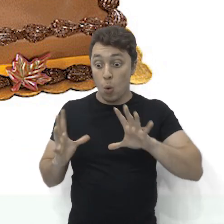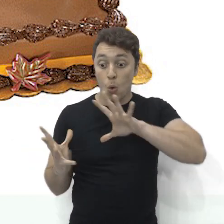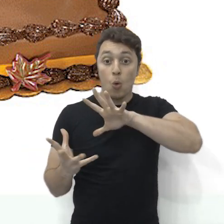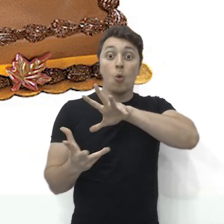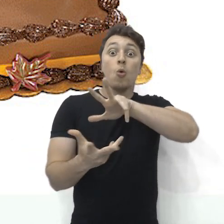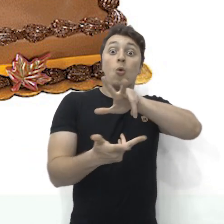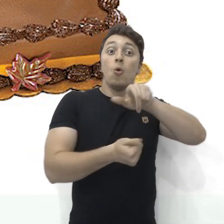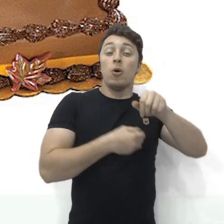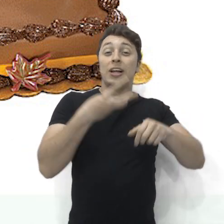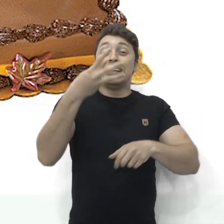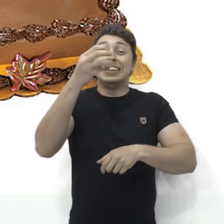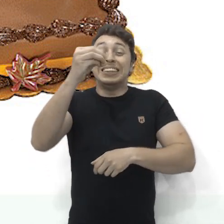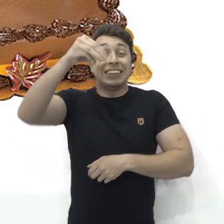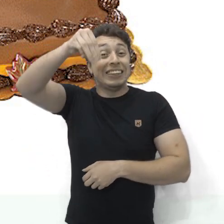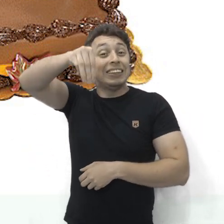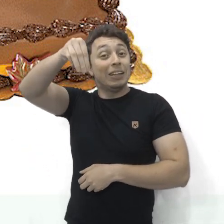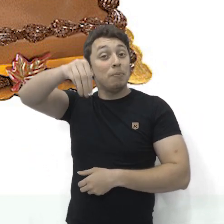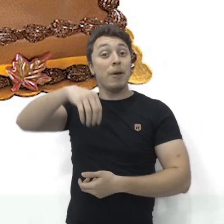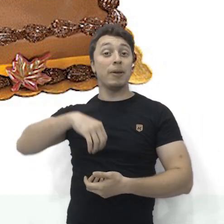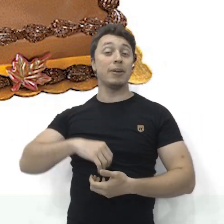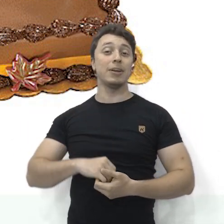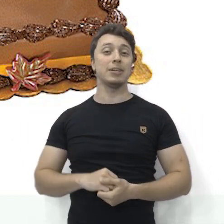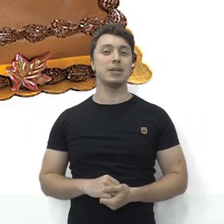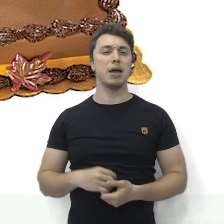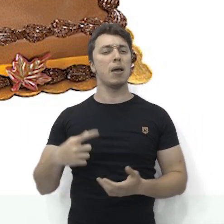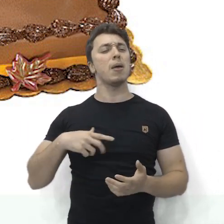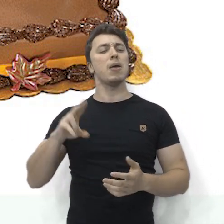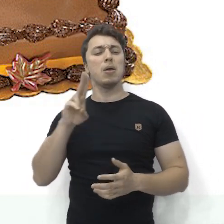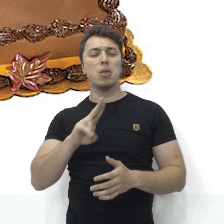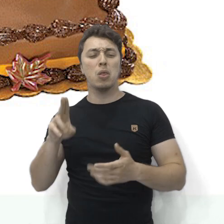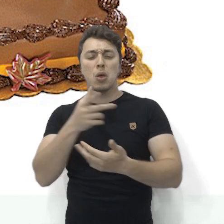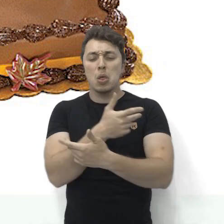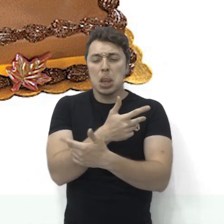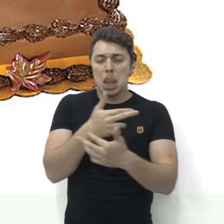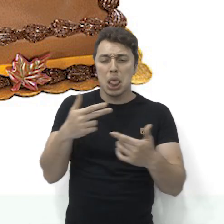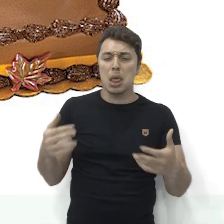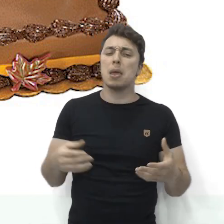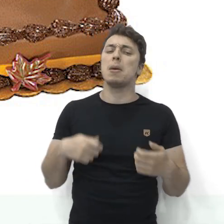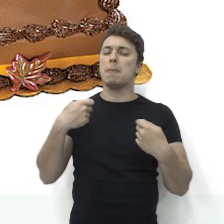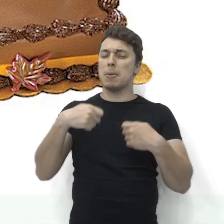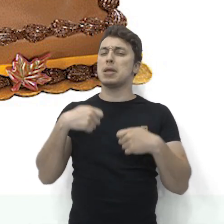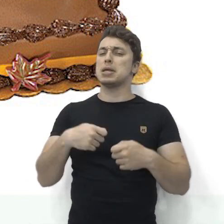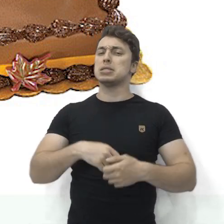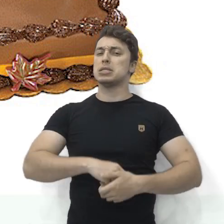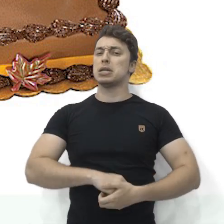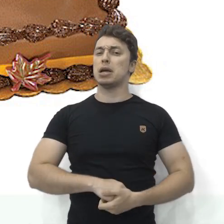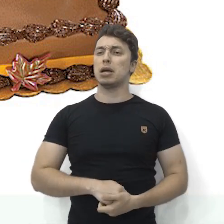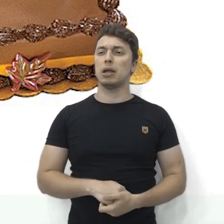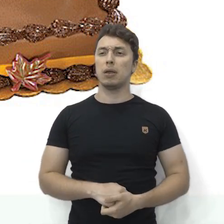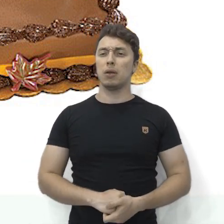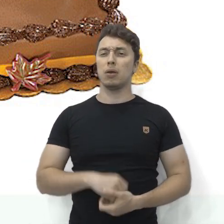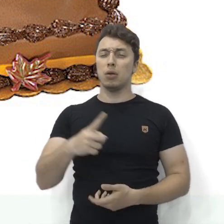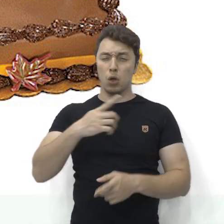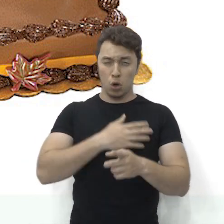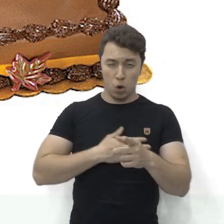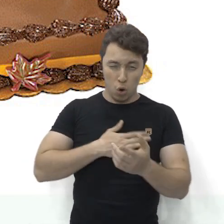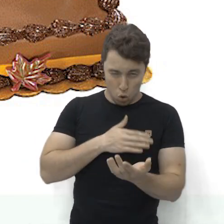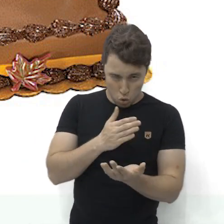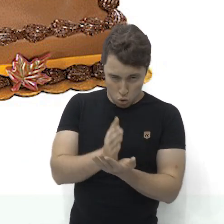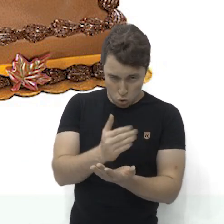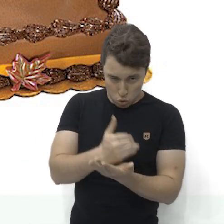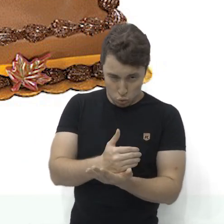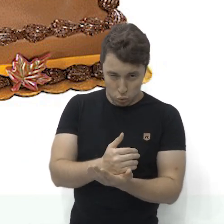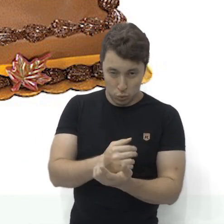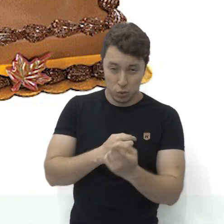metros. Para fazer este bolo foram gastos alguns ingredientes em grande quantidade. Você gosta